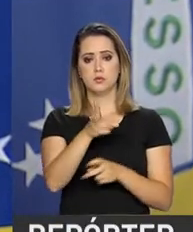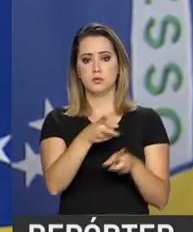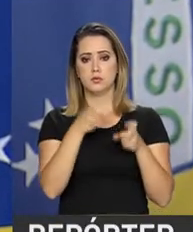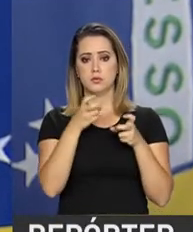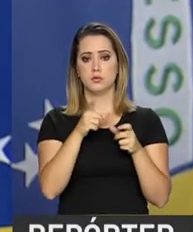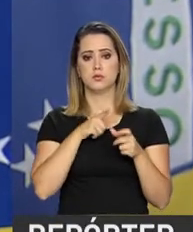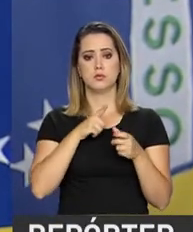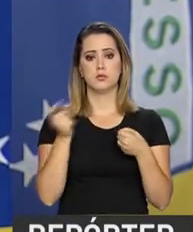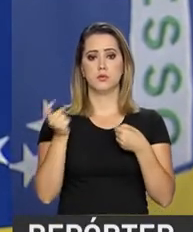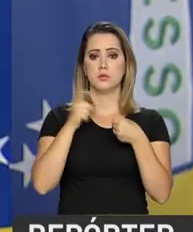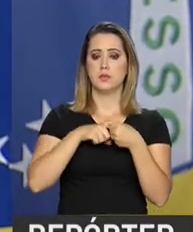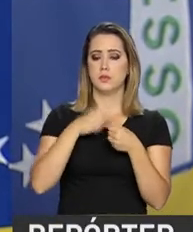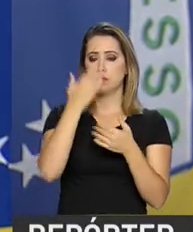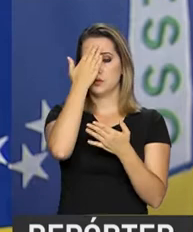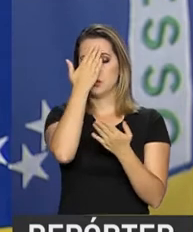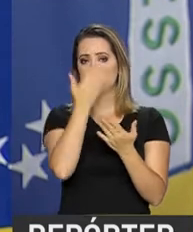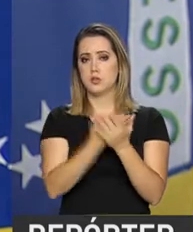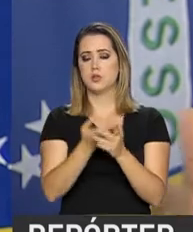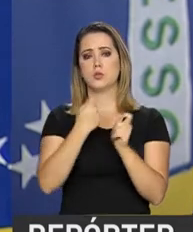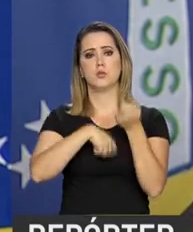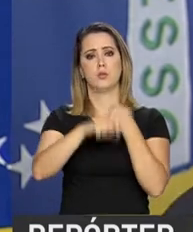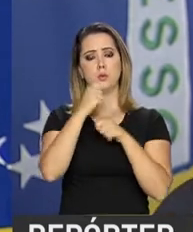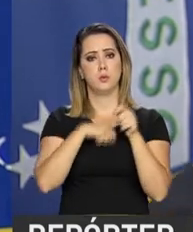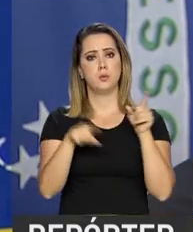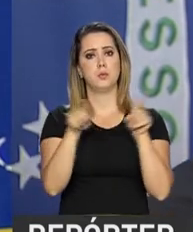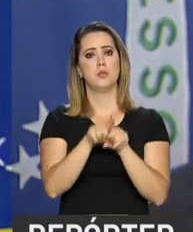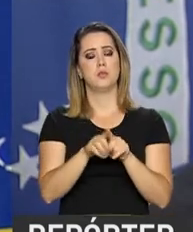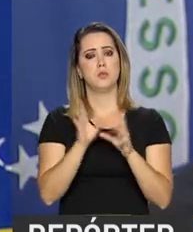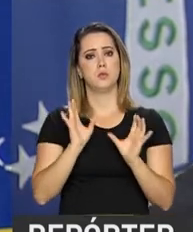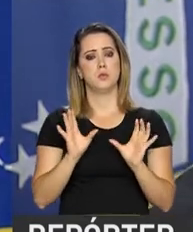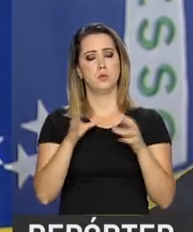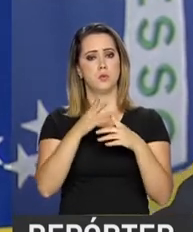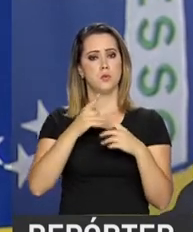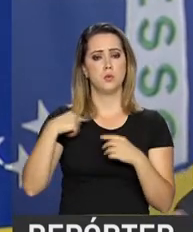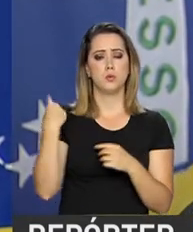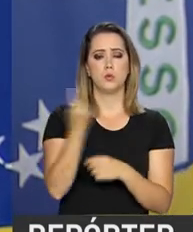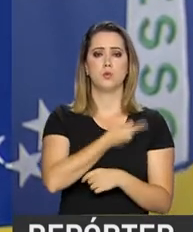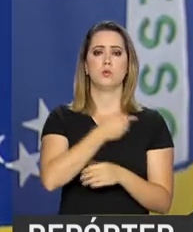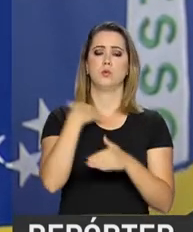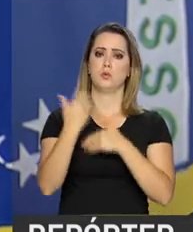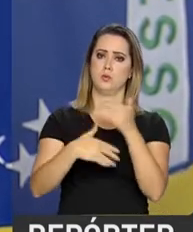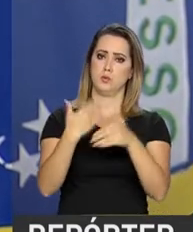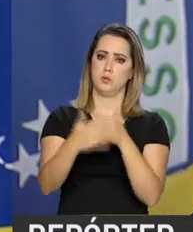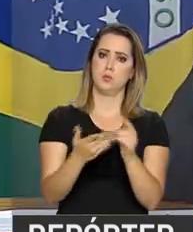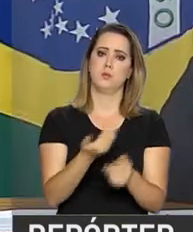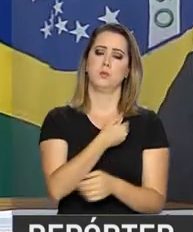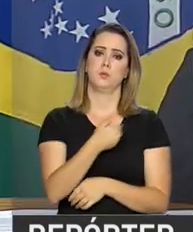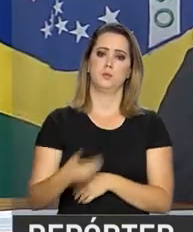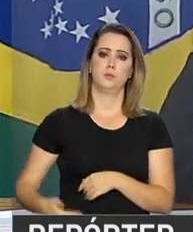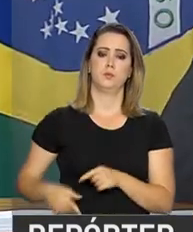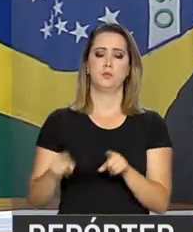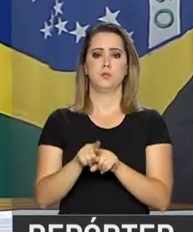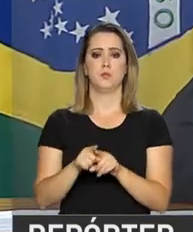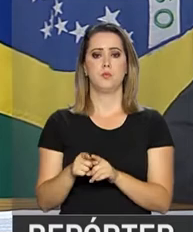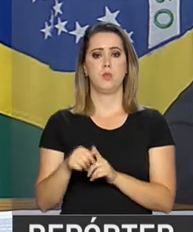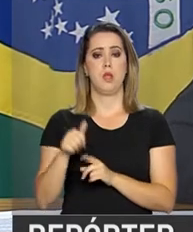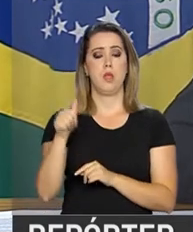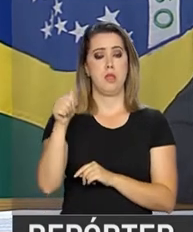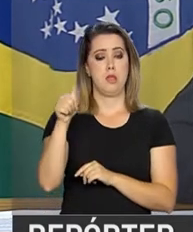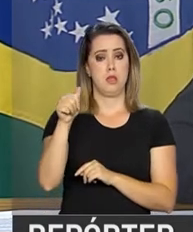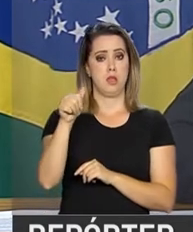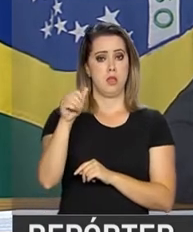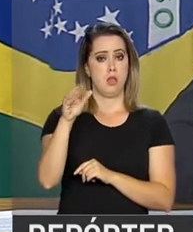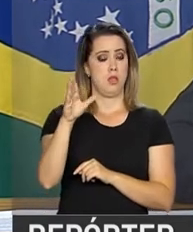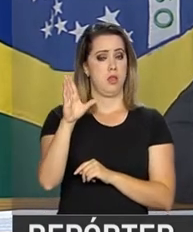retorno de confiança da economia no em todo o nosso processo de governo a bolsa de valores